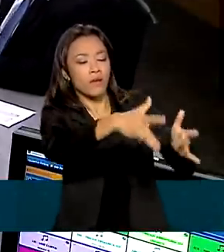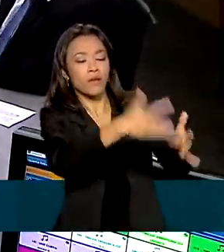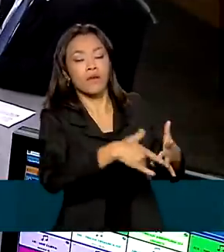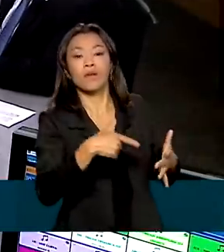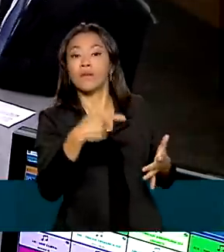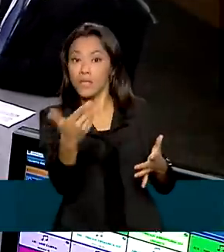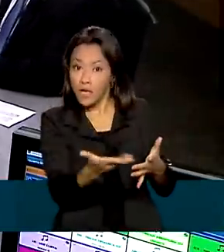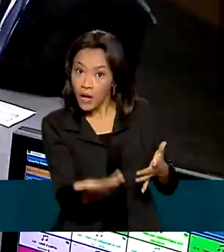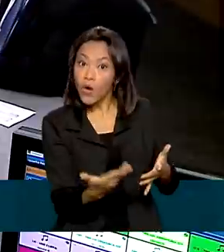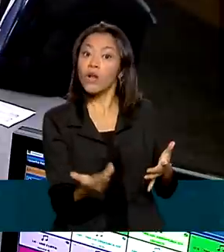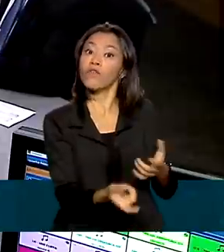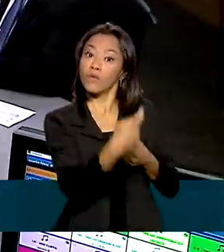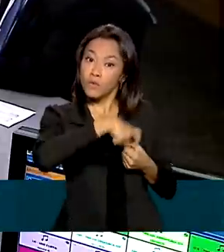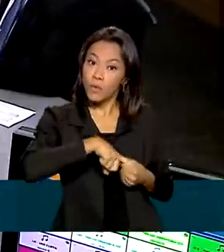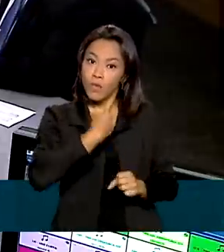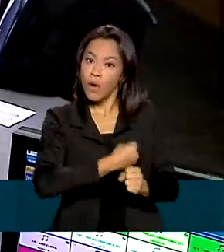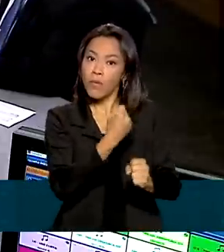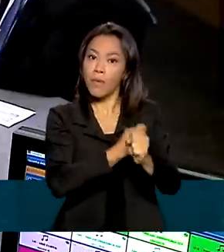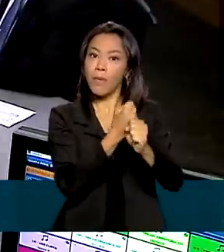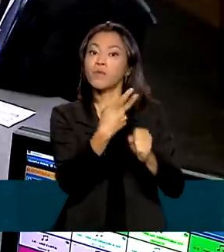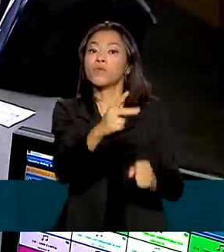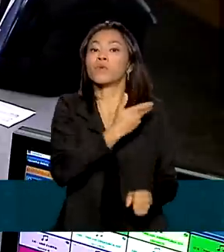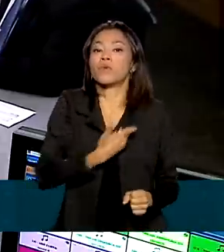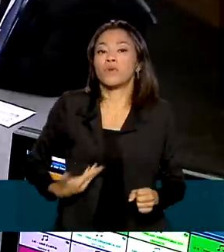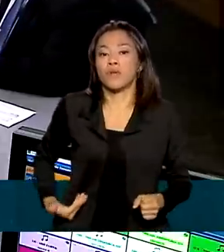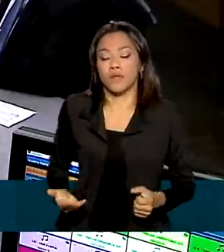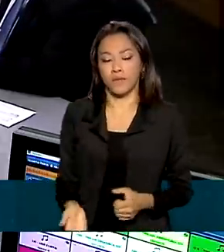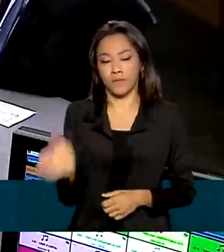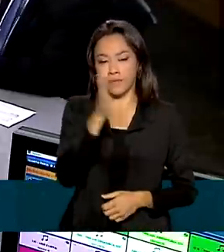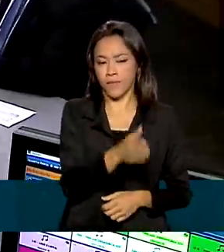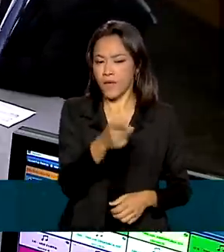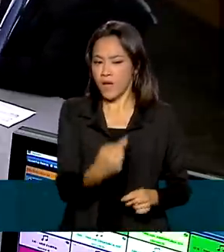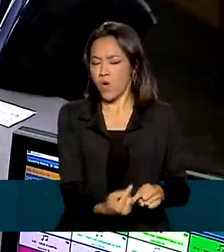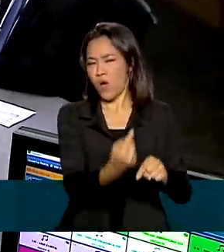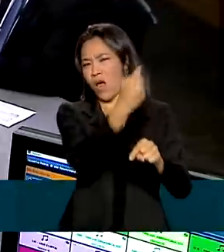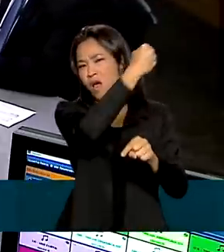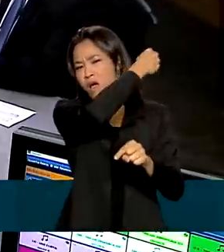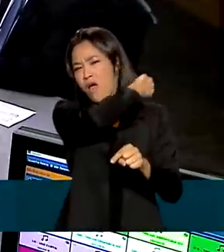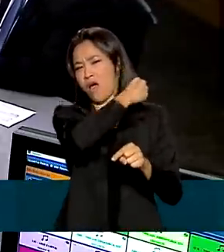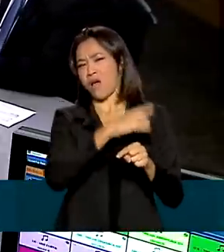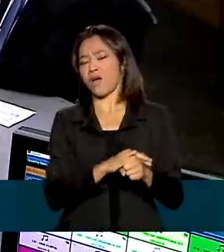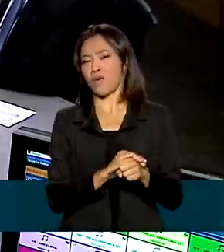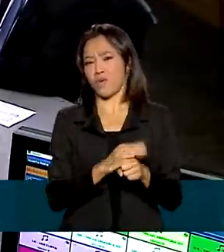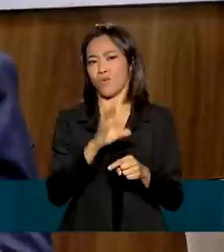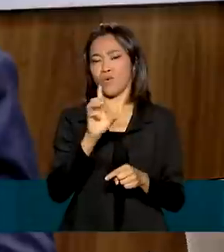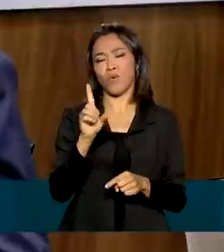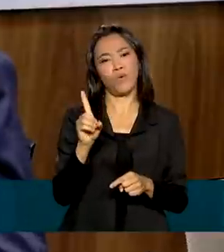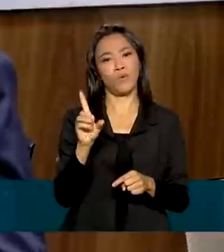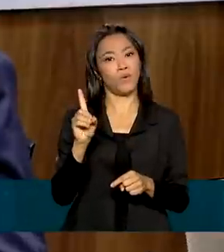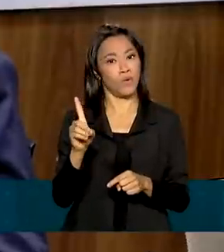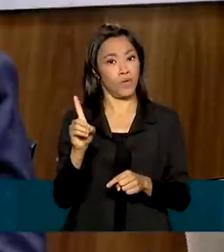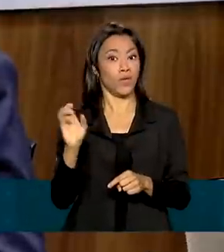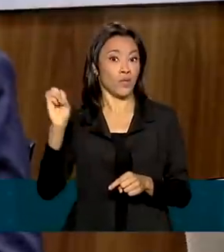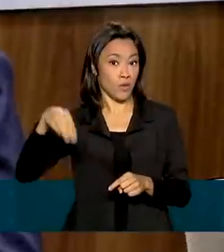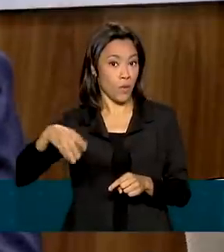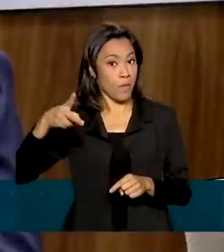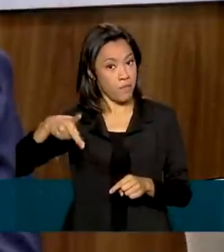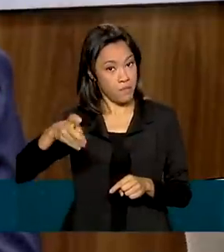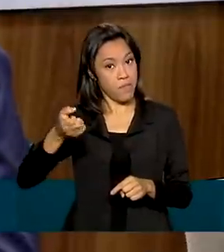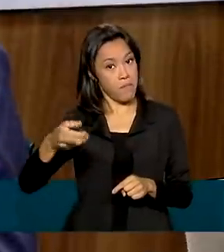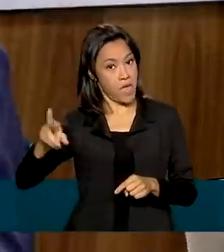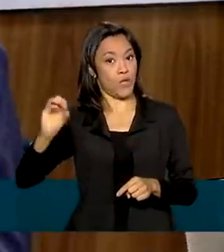seu governo marcando a sua memória presente a transposição começou lá com Dom Pedro aí ficou por muito tempo no papel